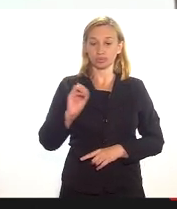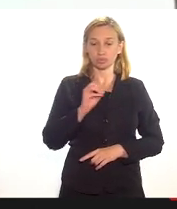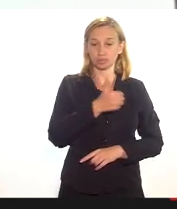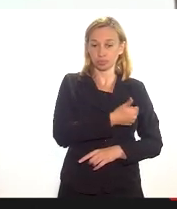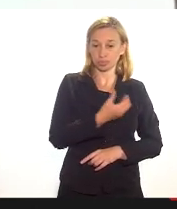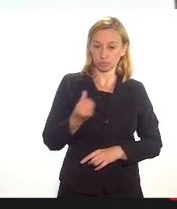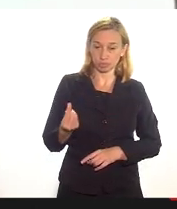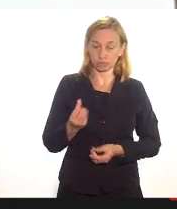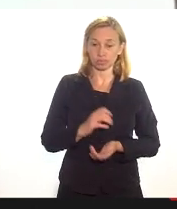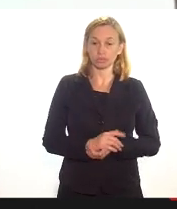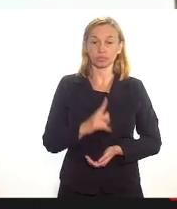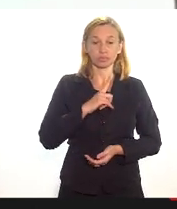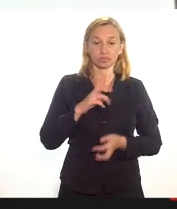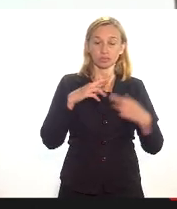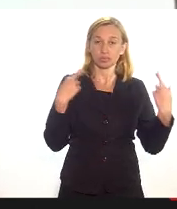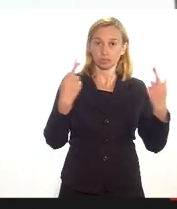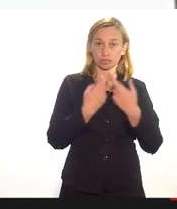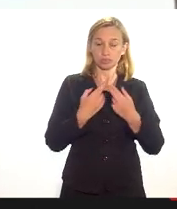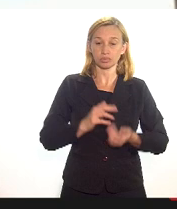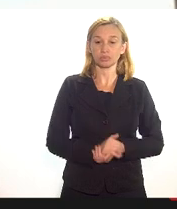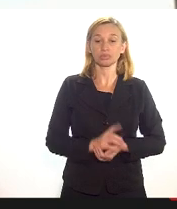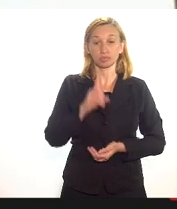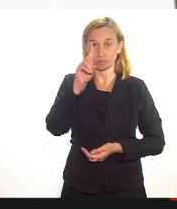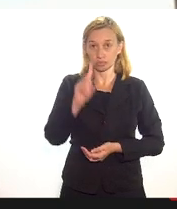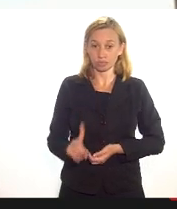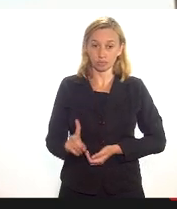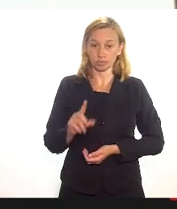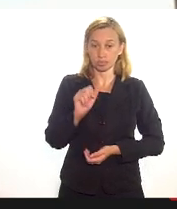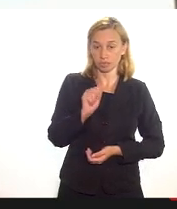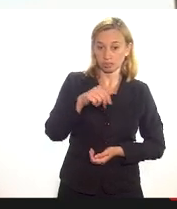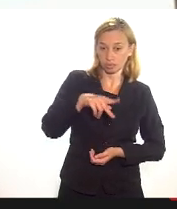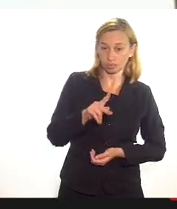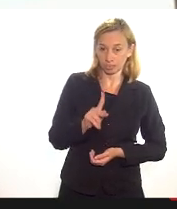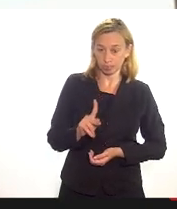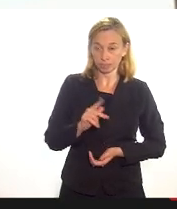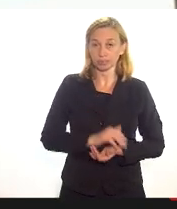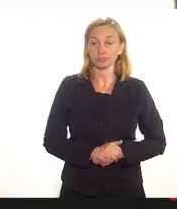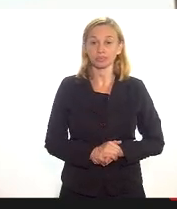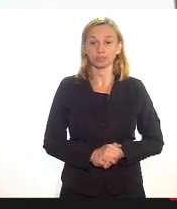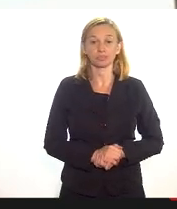nós tivemos uma reunião com a diretoria da NP,